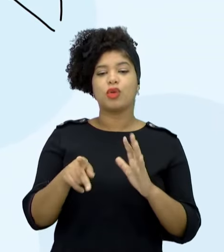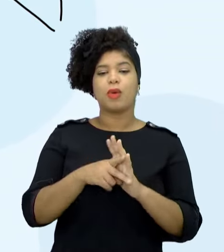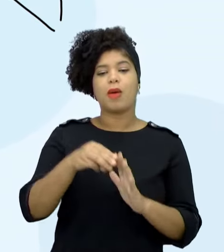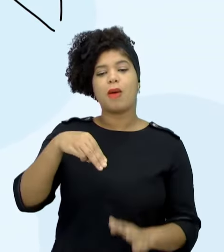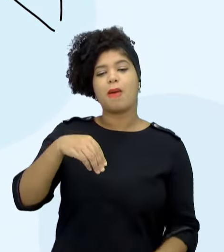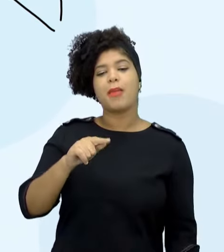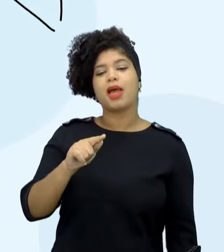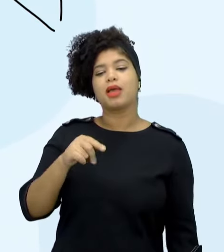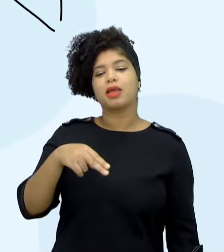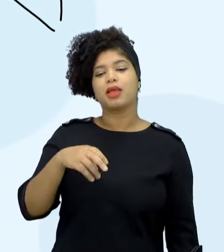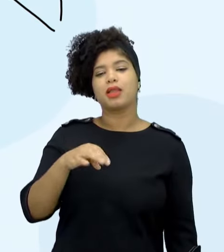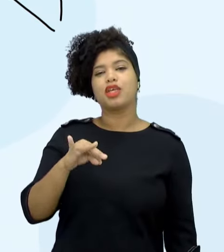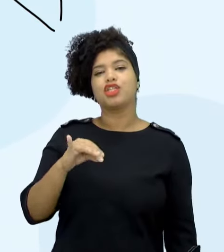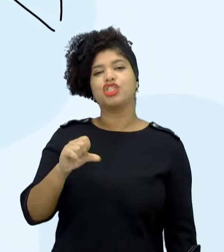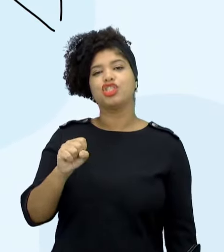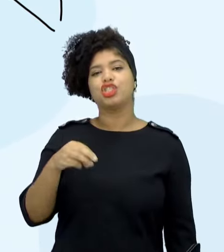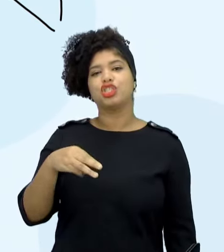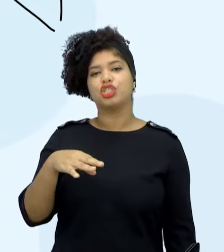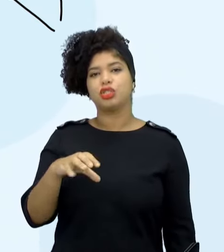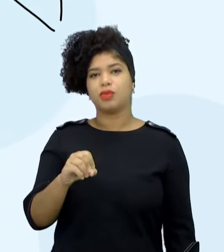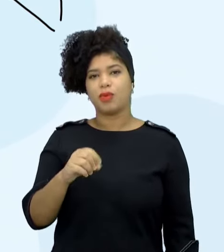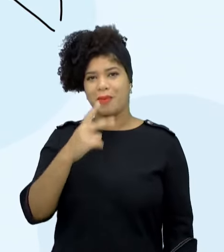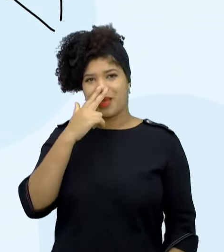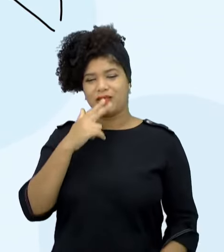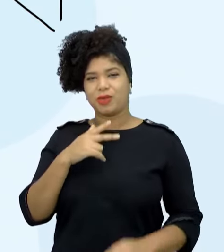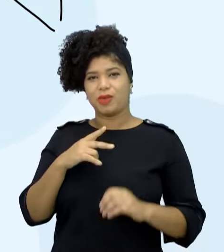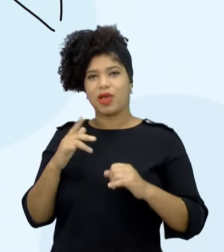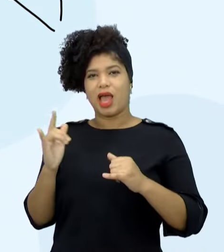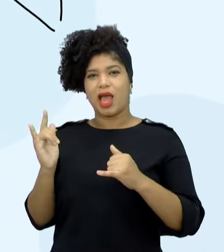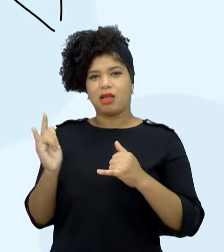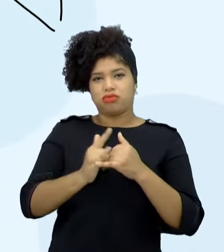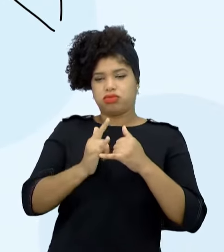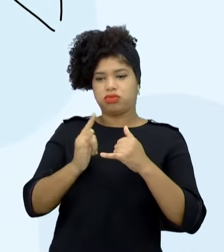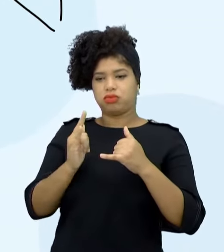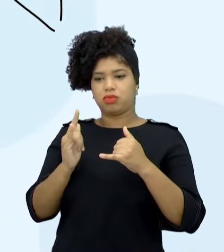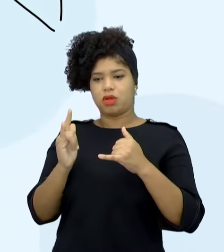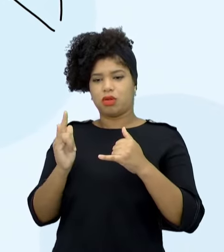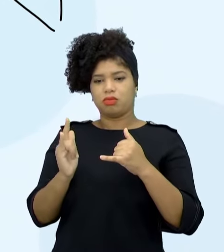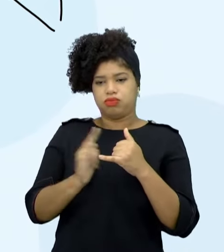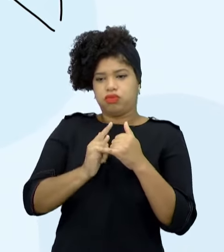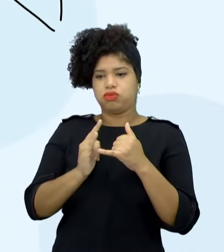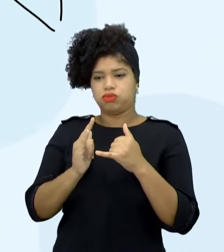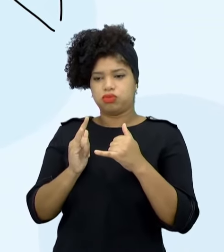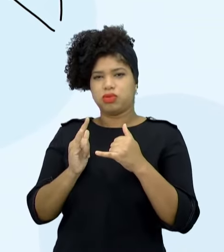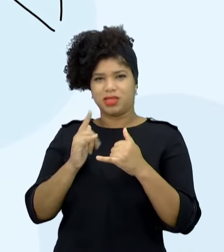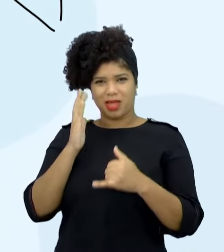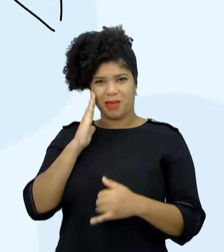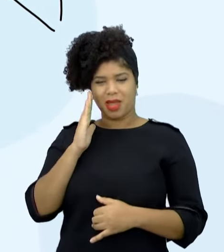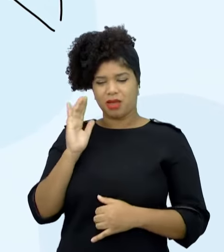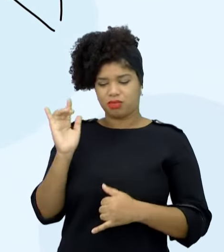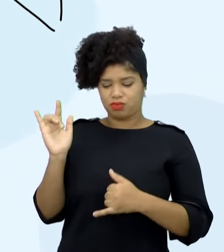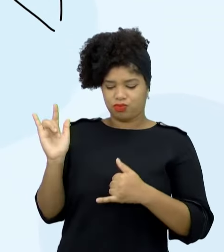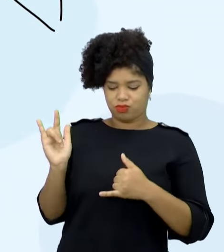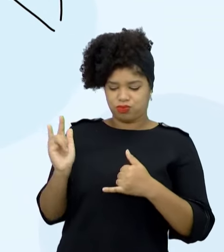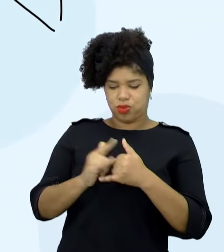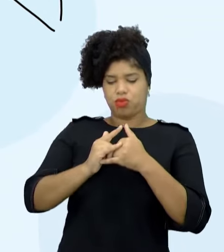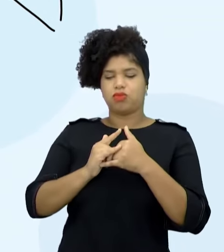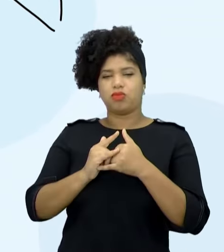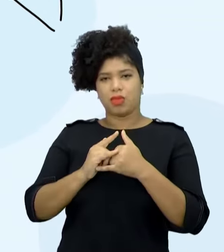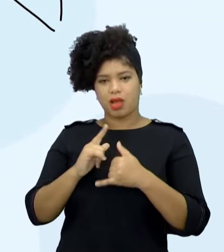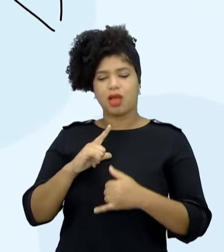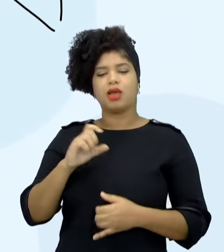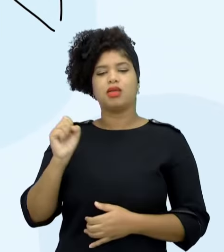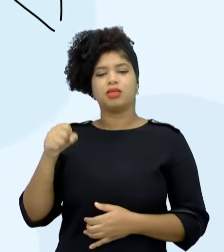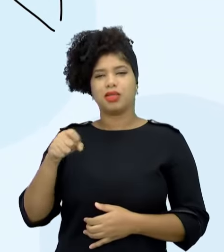magnetismo. Ele funciona com o magnetismo. É isso mesmo, quando se pensa lá no magnetismo, é